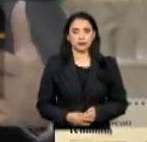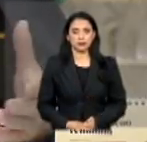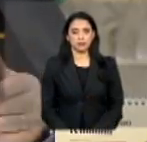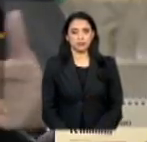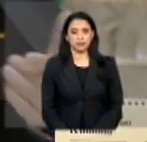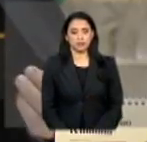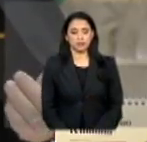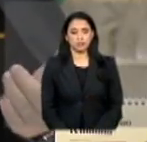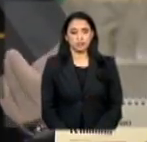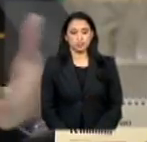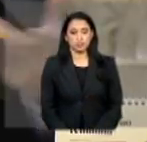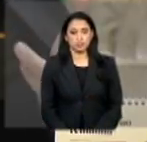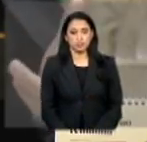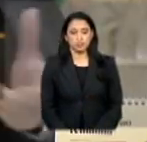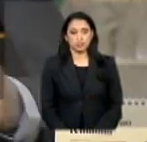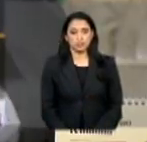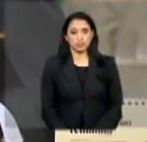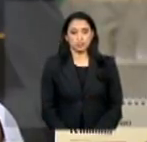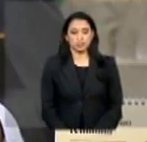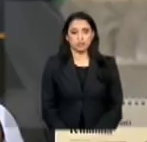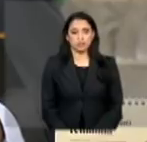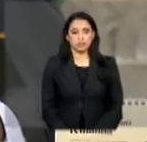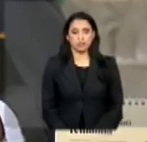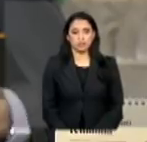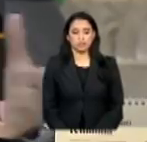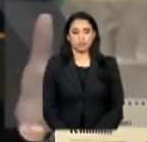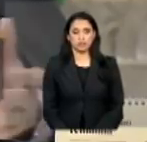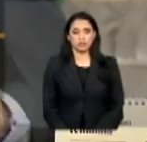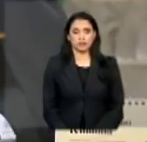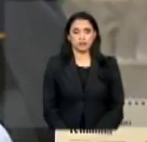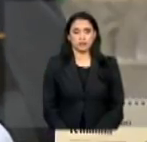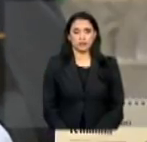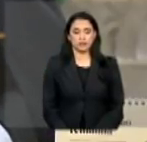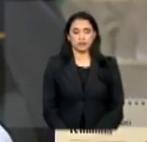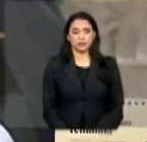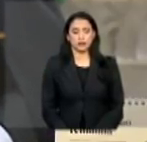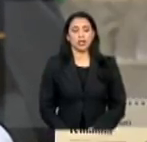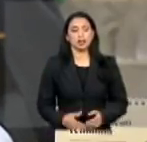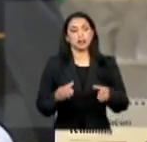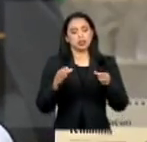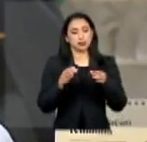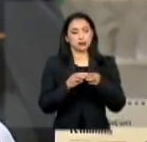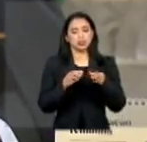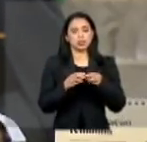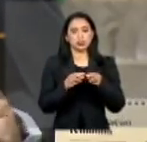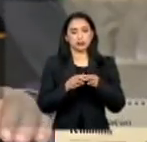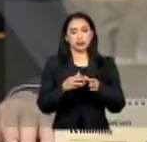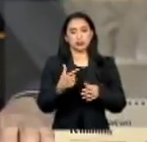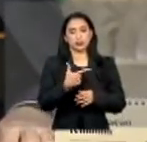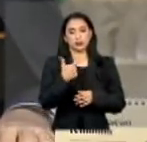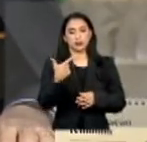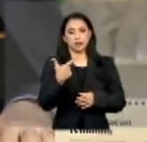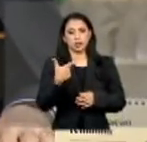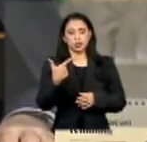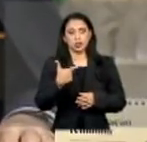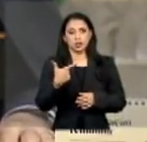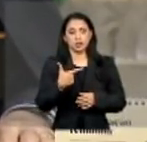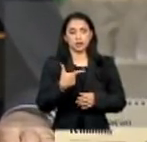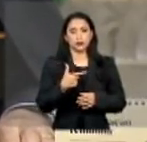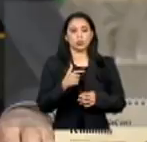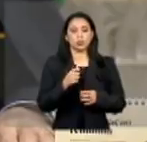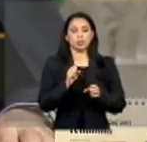decorre de como se sabe dá a segunda turma deste e se é osso pretório o